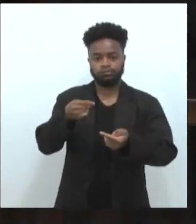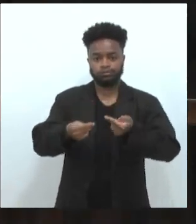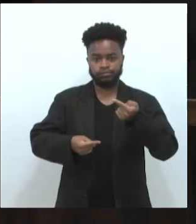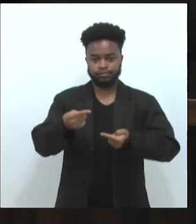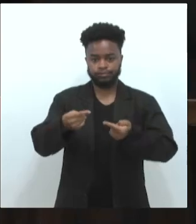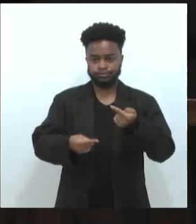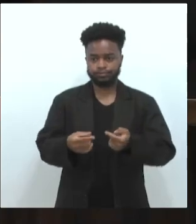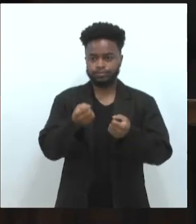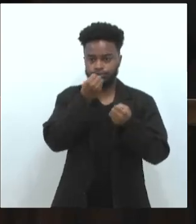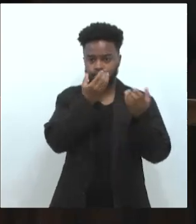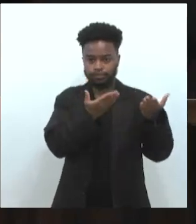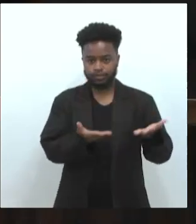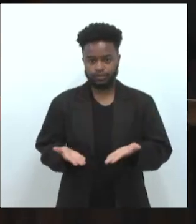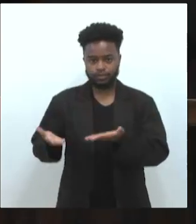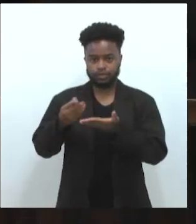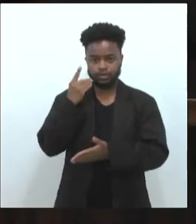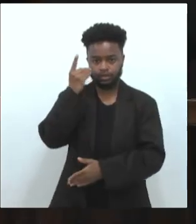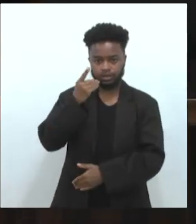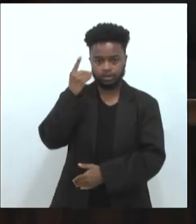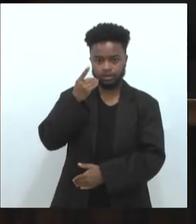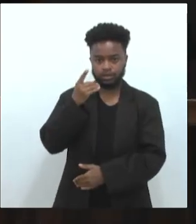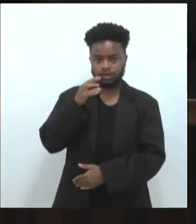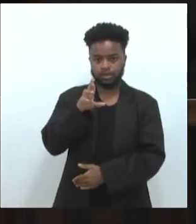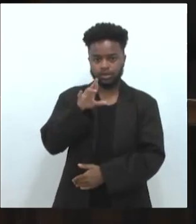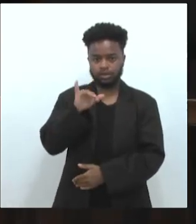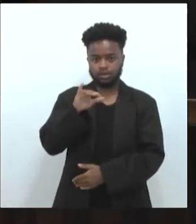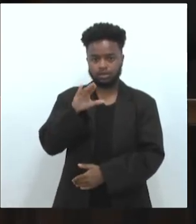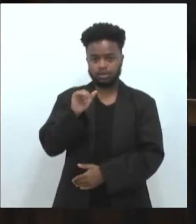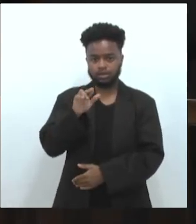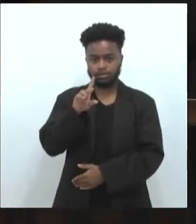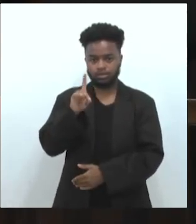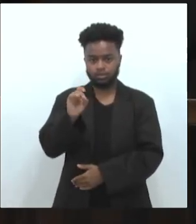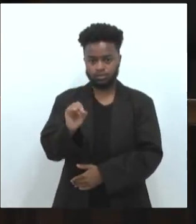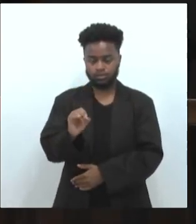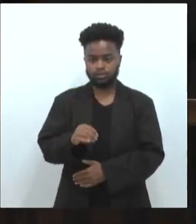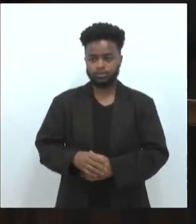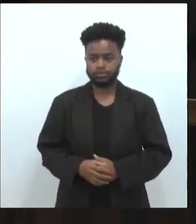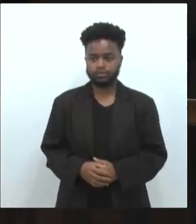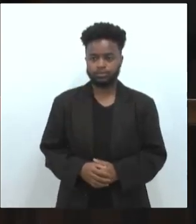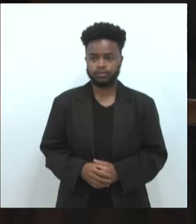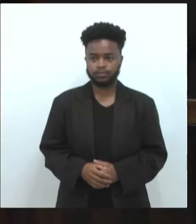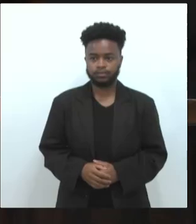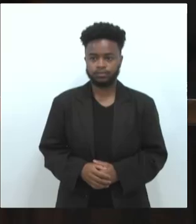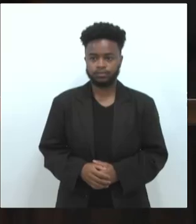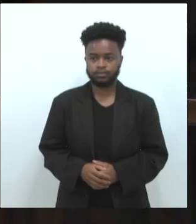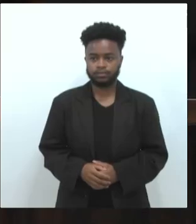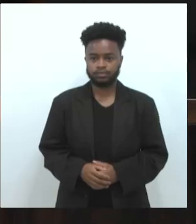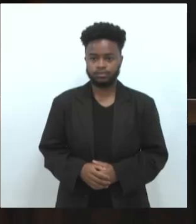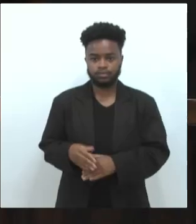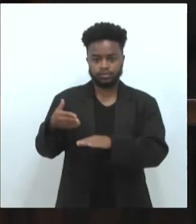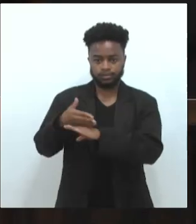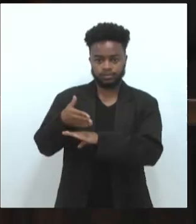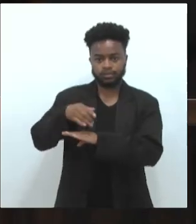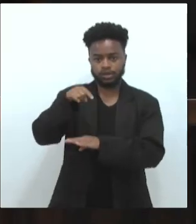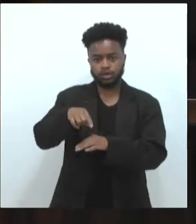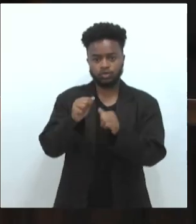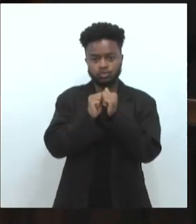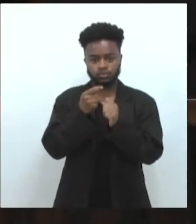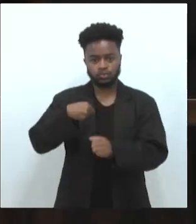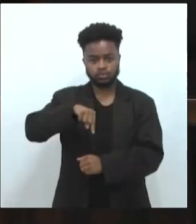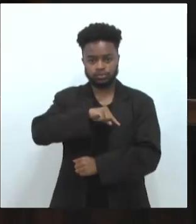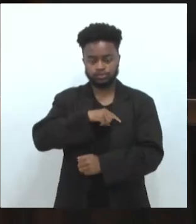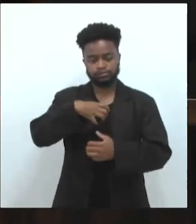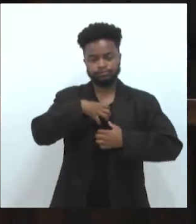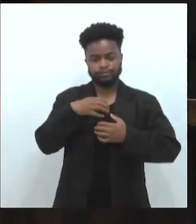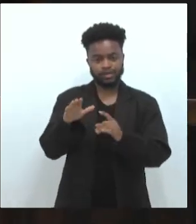Seja bem-vindo, deputado Ricardo da Carol. Bom dia. Chegando aqui conosco. Se sinta muito acolhido,